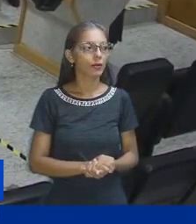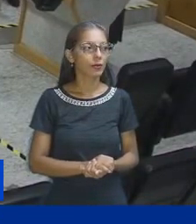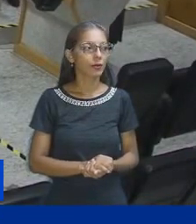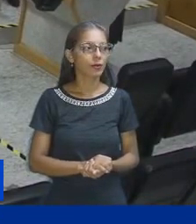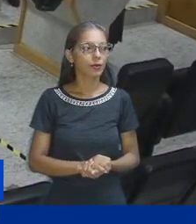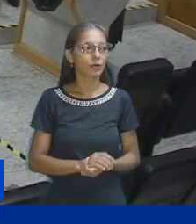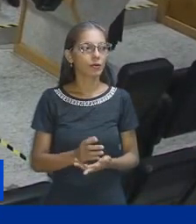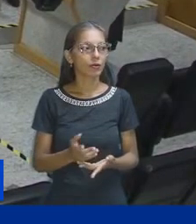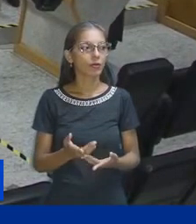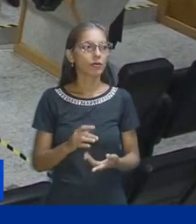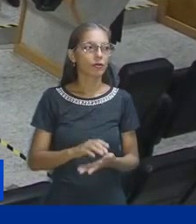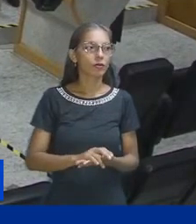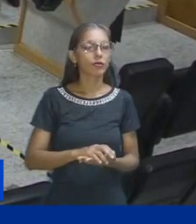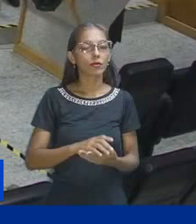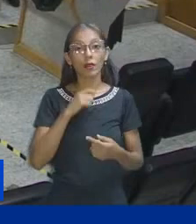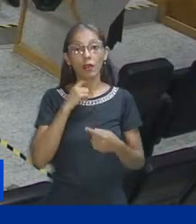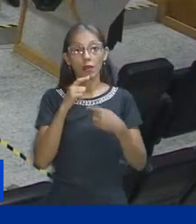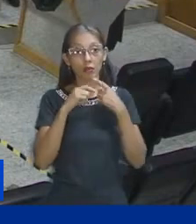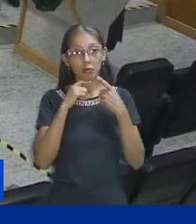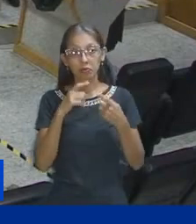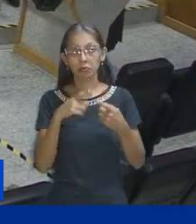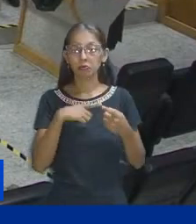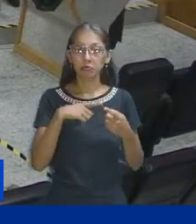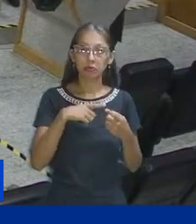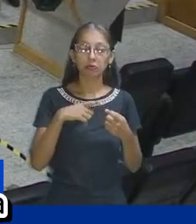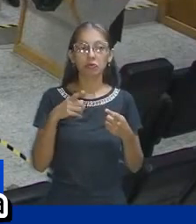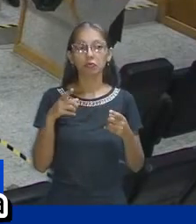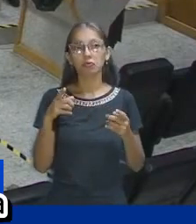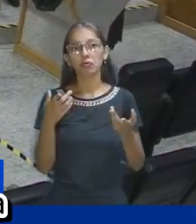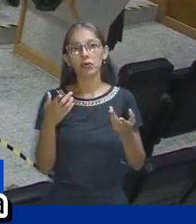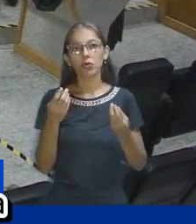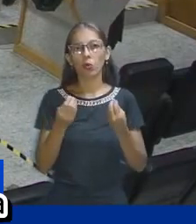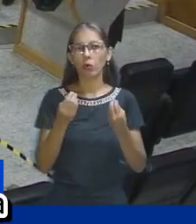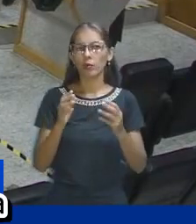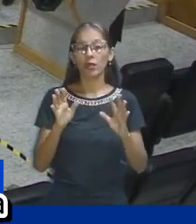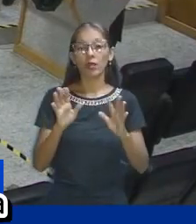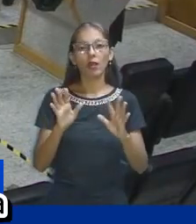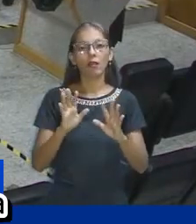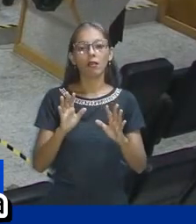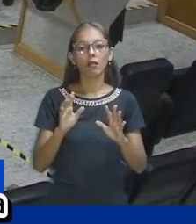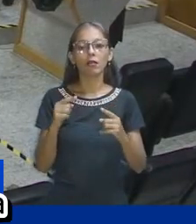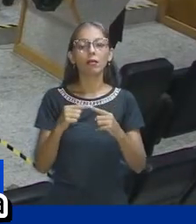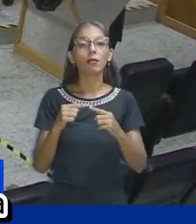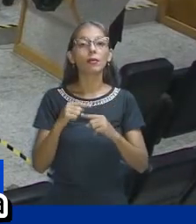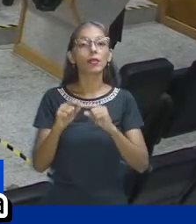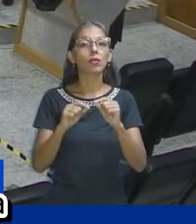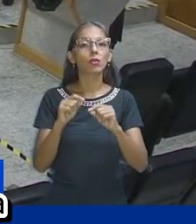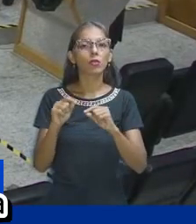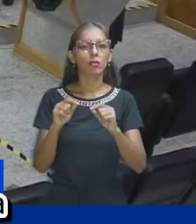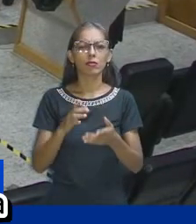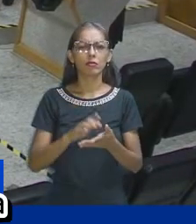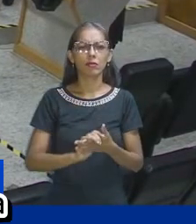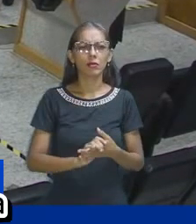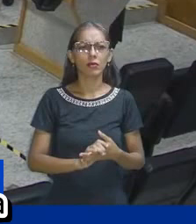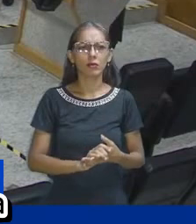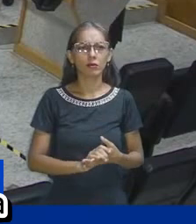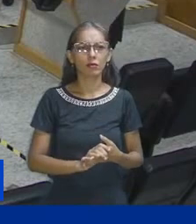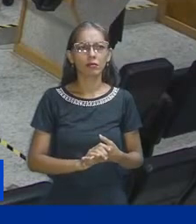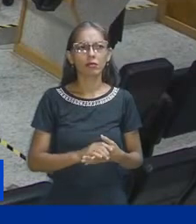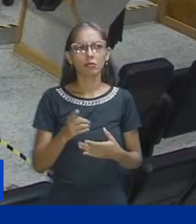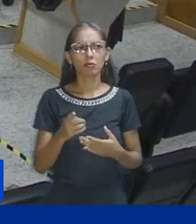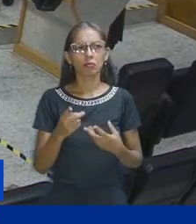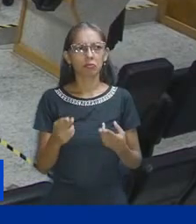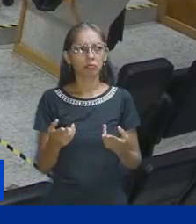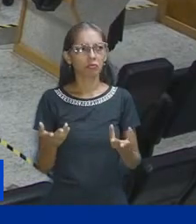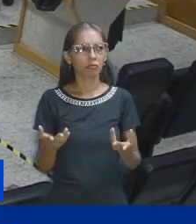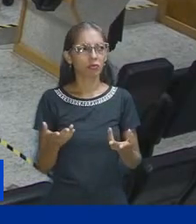algum procedimento, alguma norma procedimental que não foi cumprida. O que Vossa Excelência está querendo não é uma questão de ordem. Vossa Excelência não